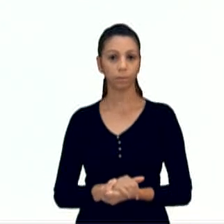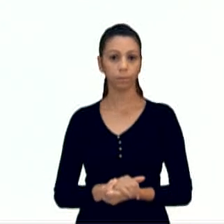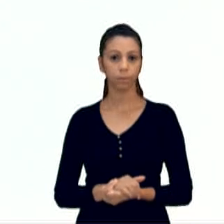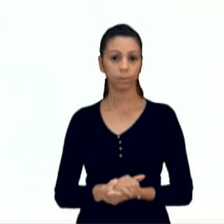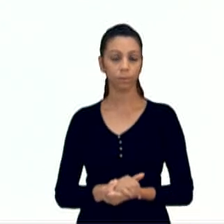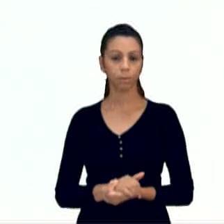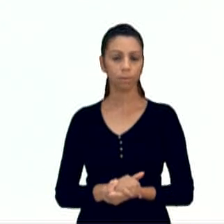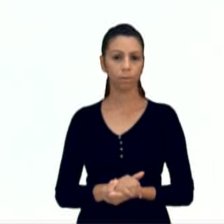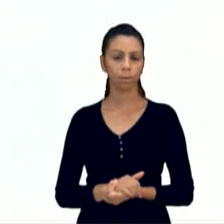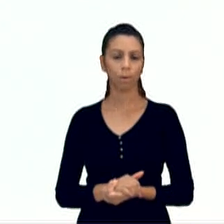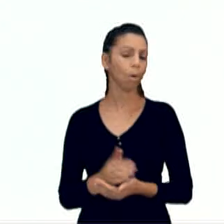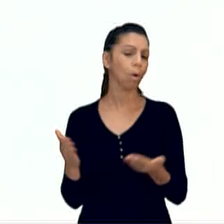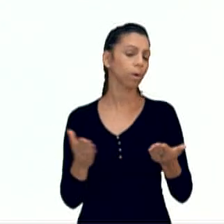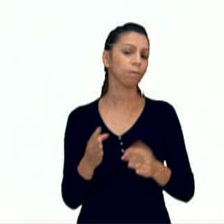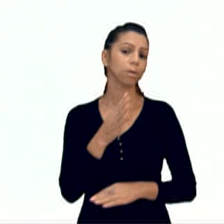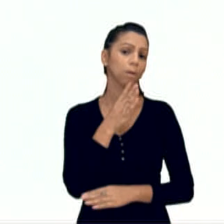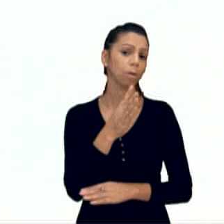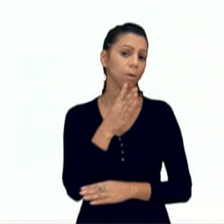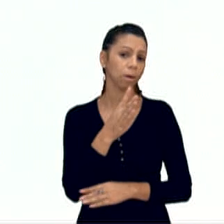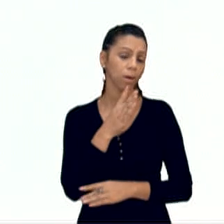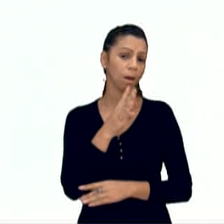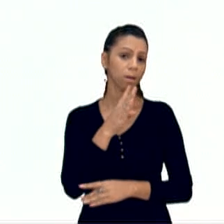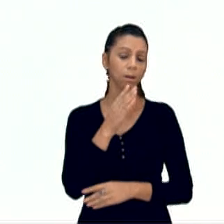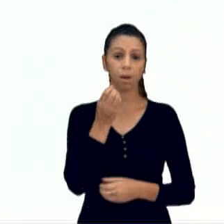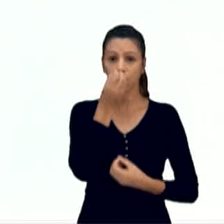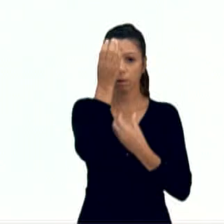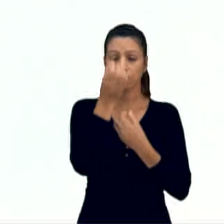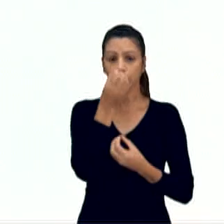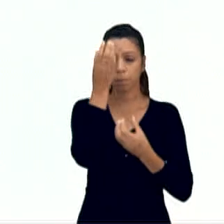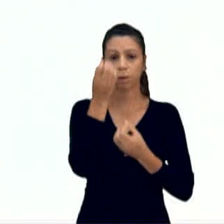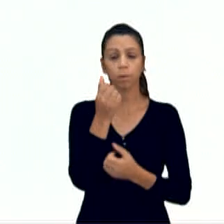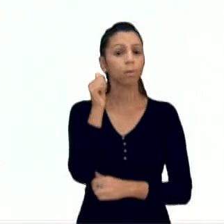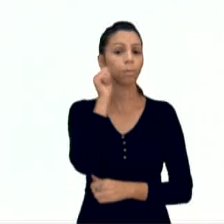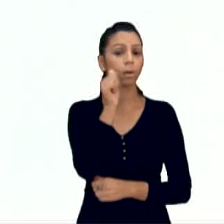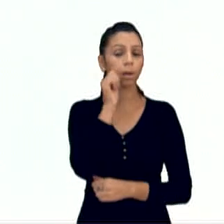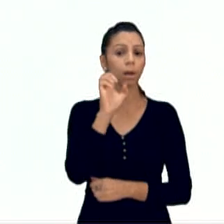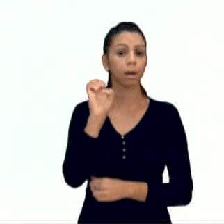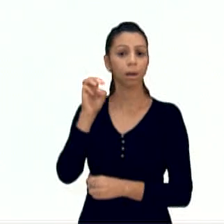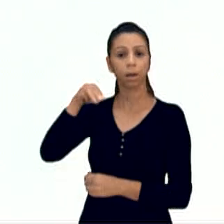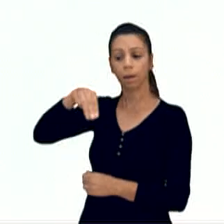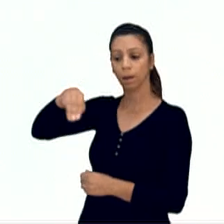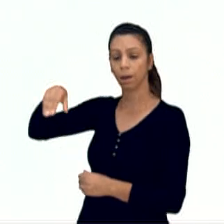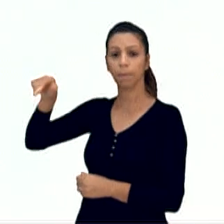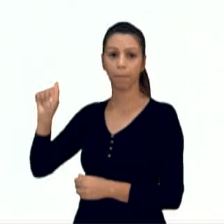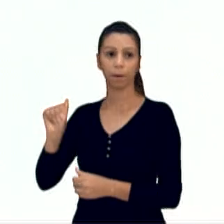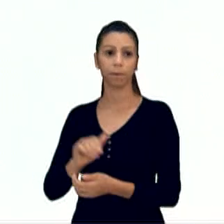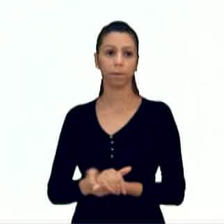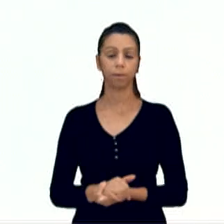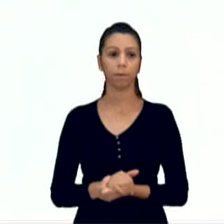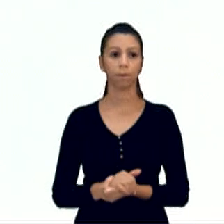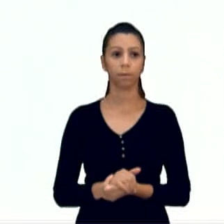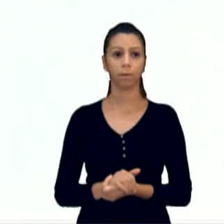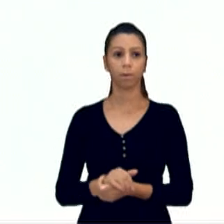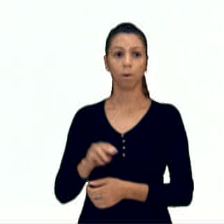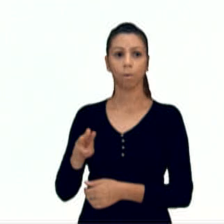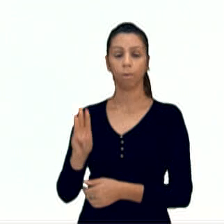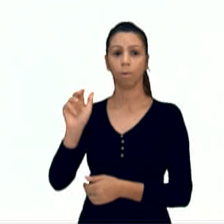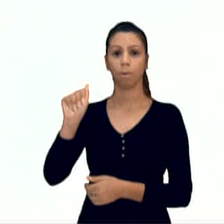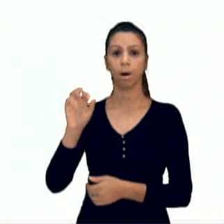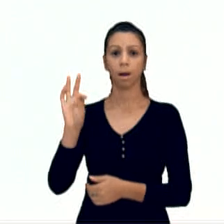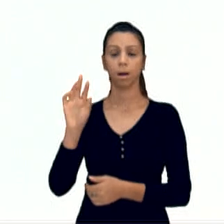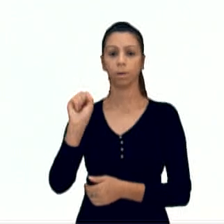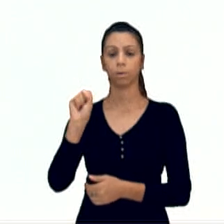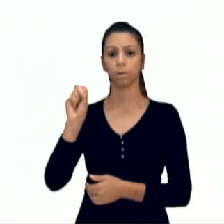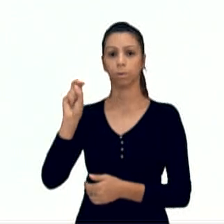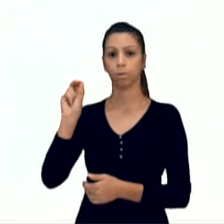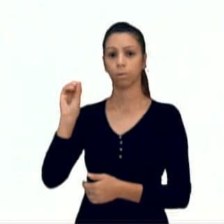sabem sobre a Emma Watson? Tem aqui algumas opções, vocês podem marcar mais de uma, não precisa copiar no caderno e eu já volto para a gente